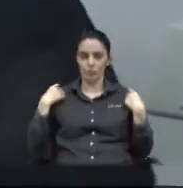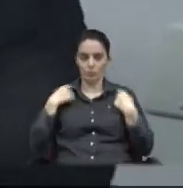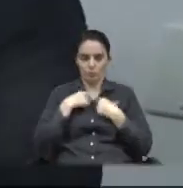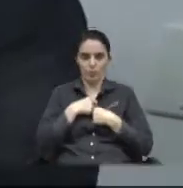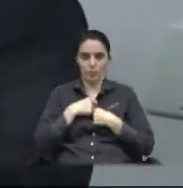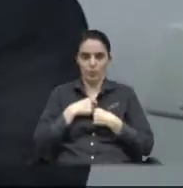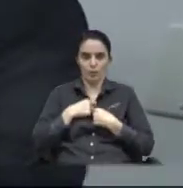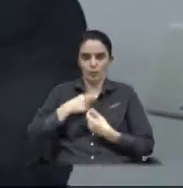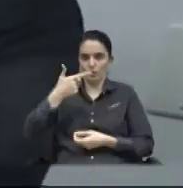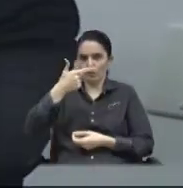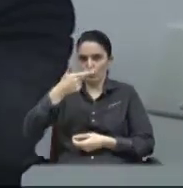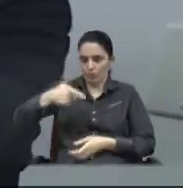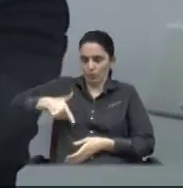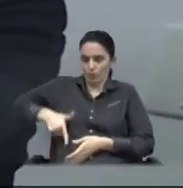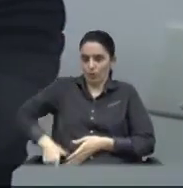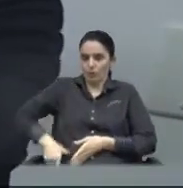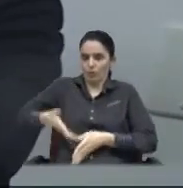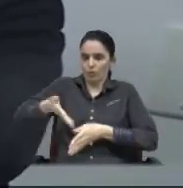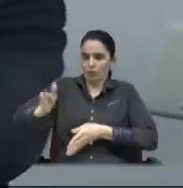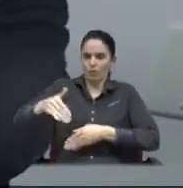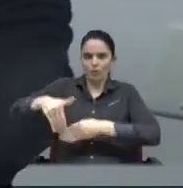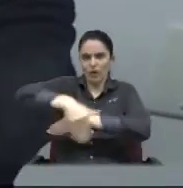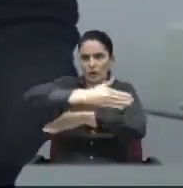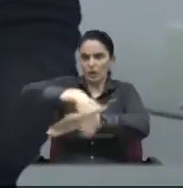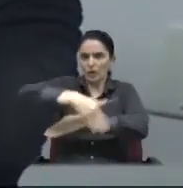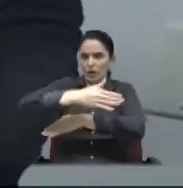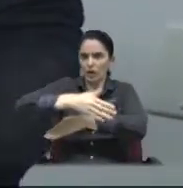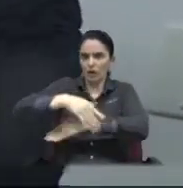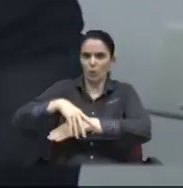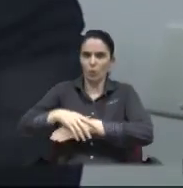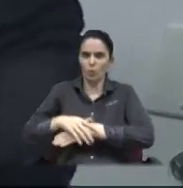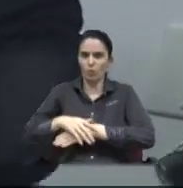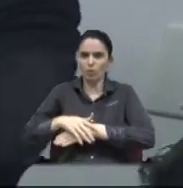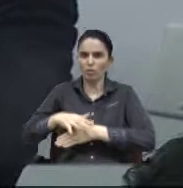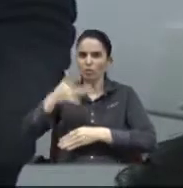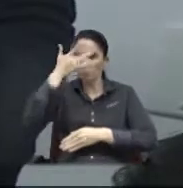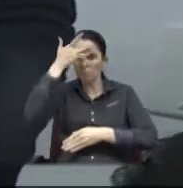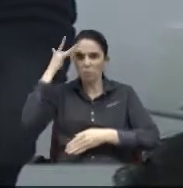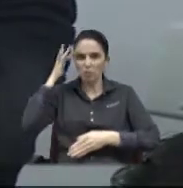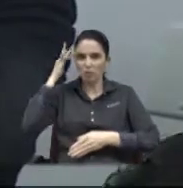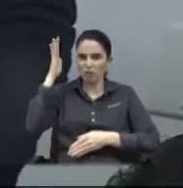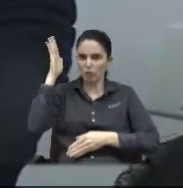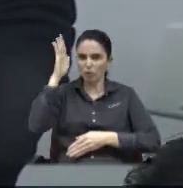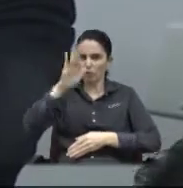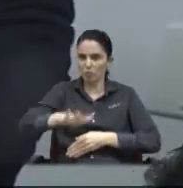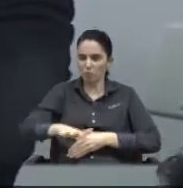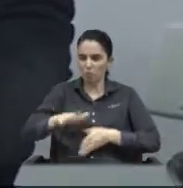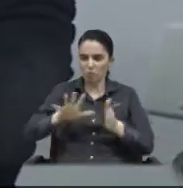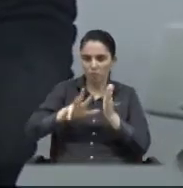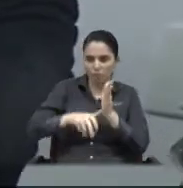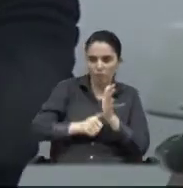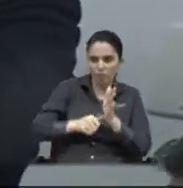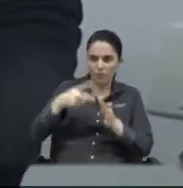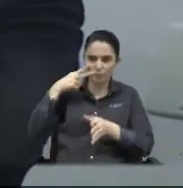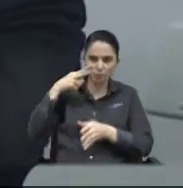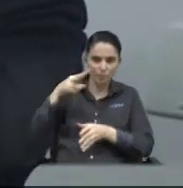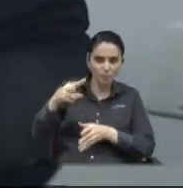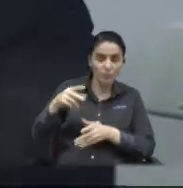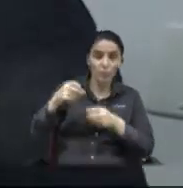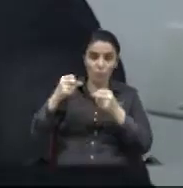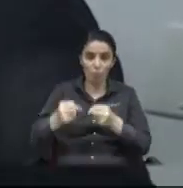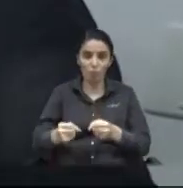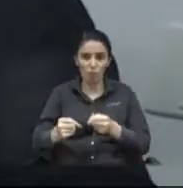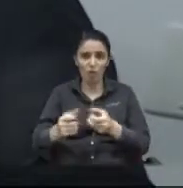rua e bandido por marginais ea qualquer momento pode